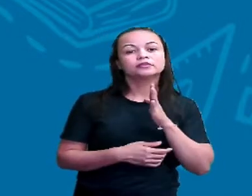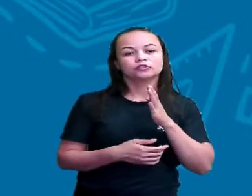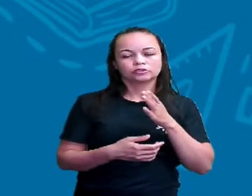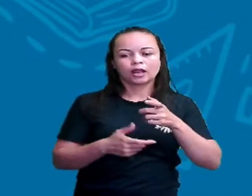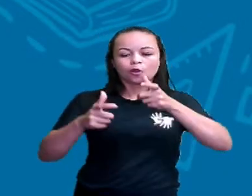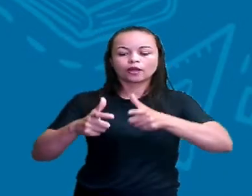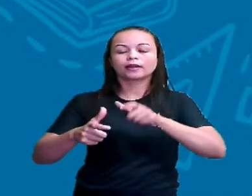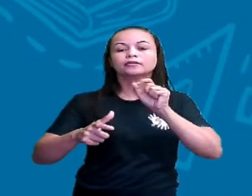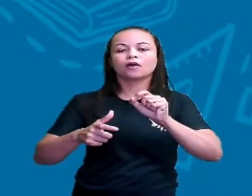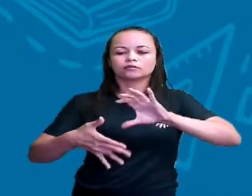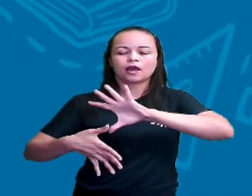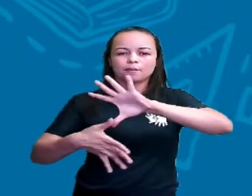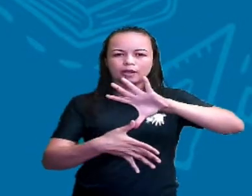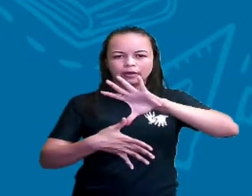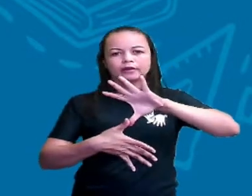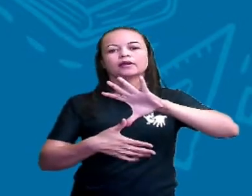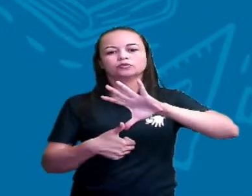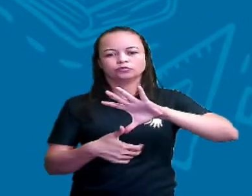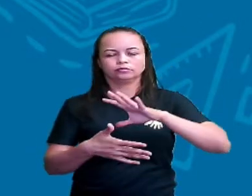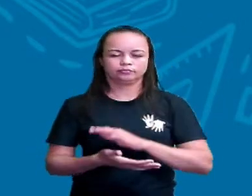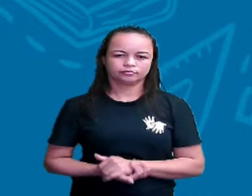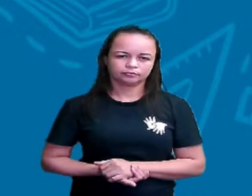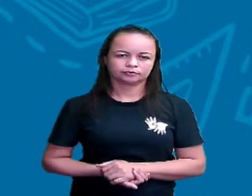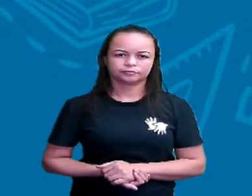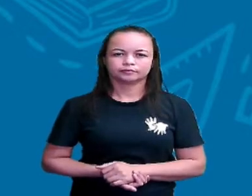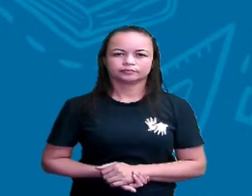mais precisamente América do Sul, tá?